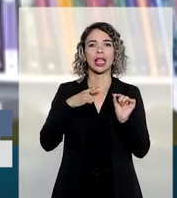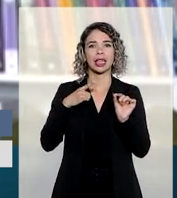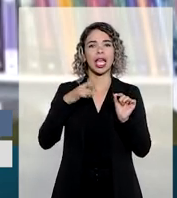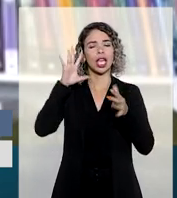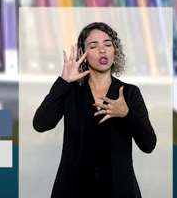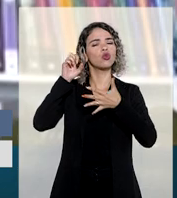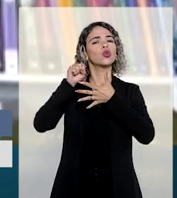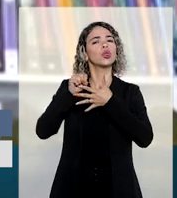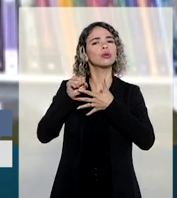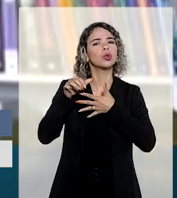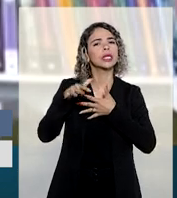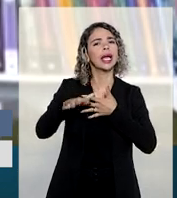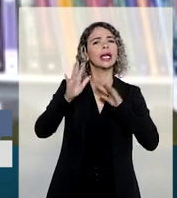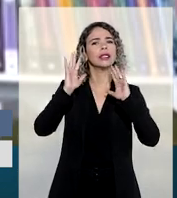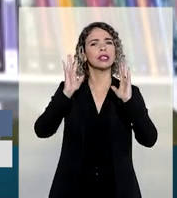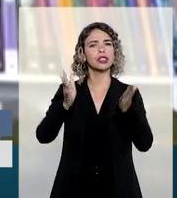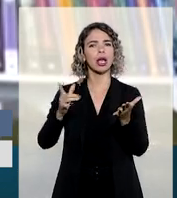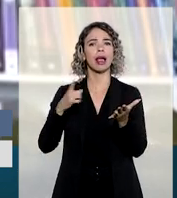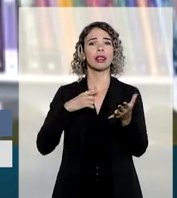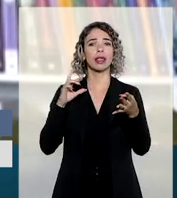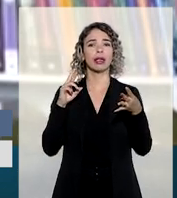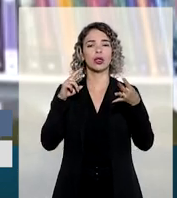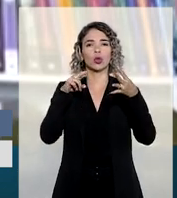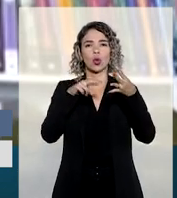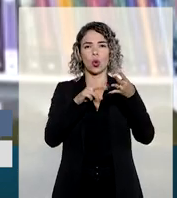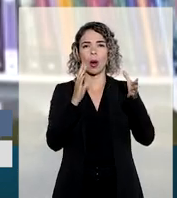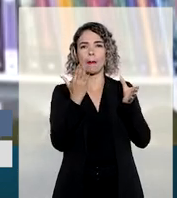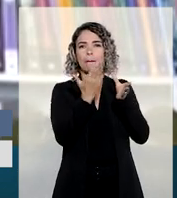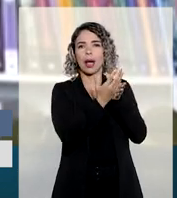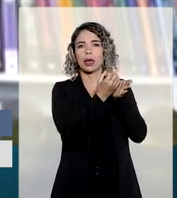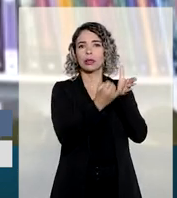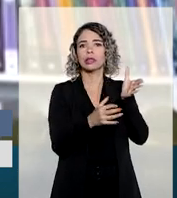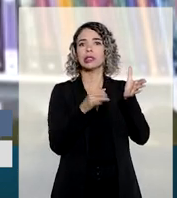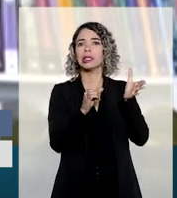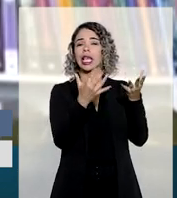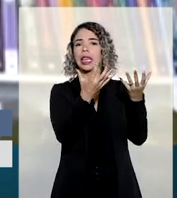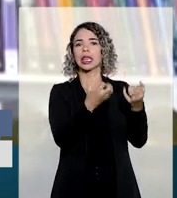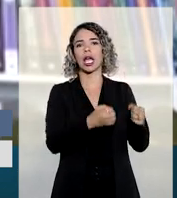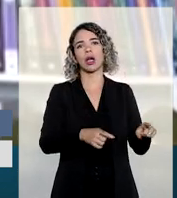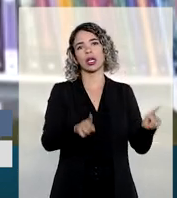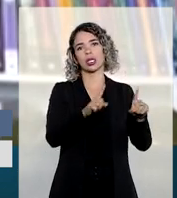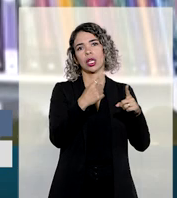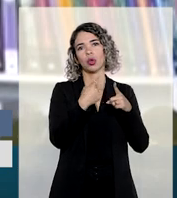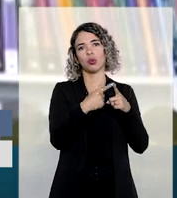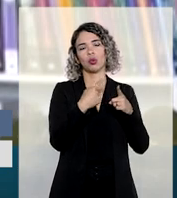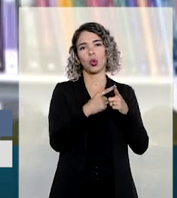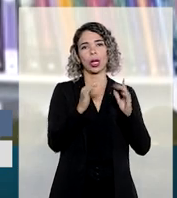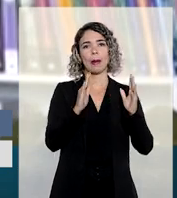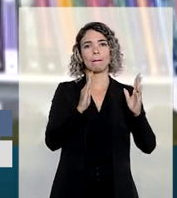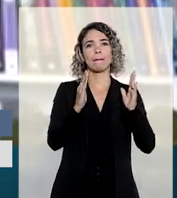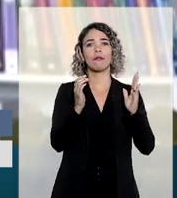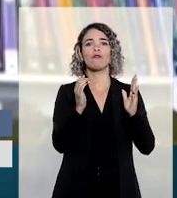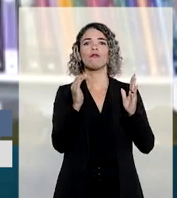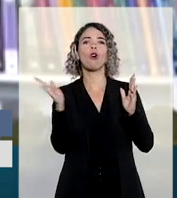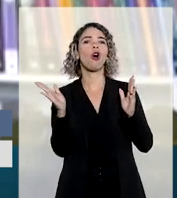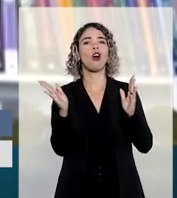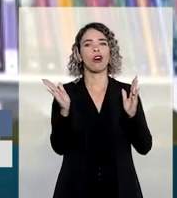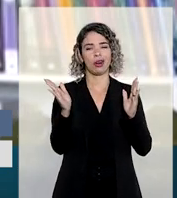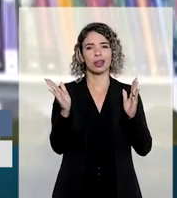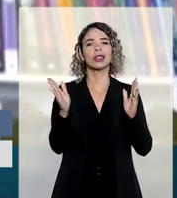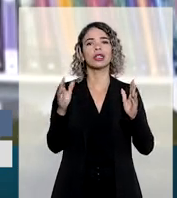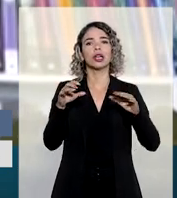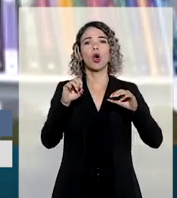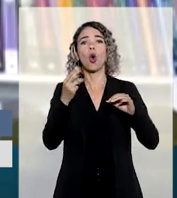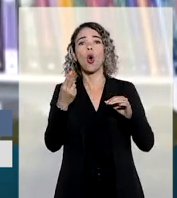firme jurisprudência, o recurso de embargo de declaração, quando não conhecido por ser manifestamente incabível,